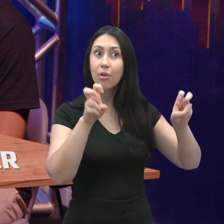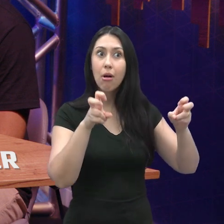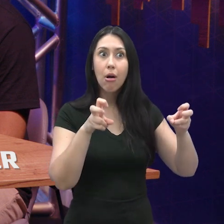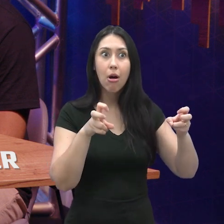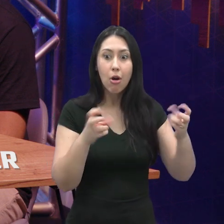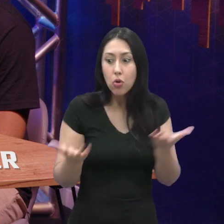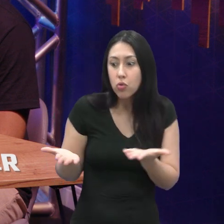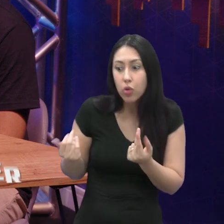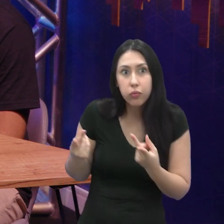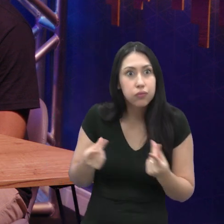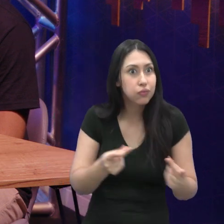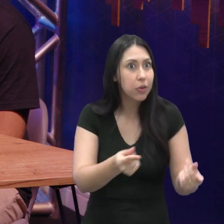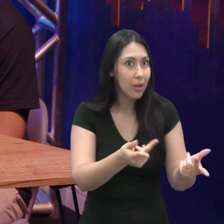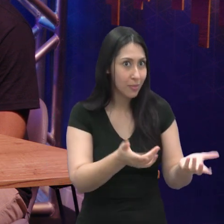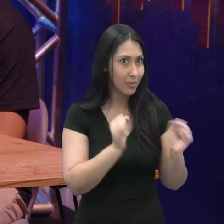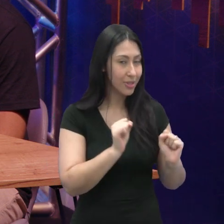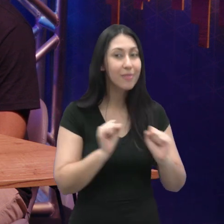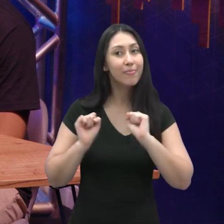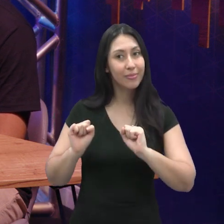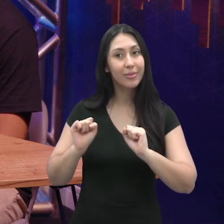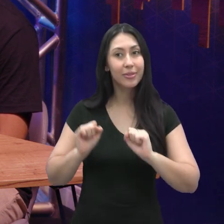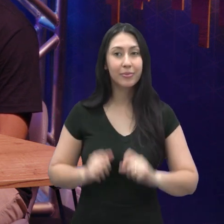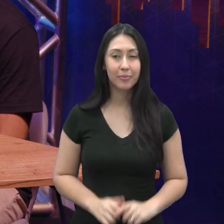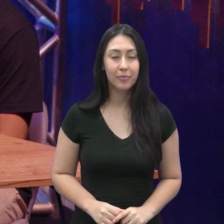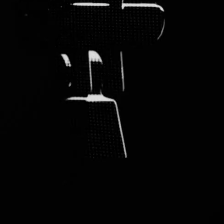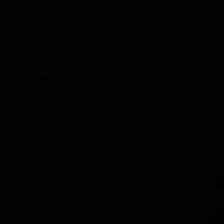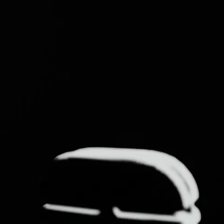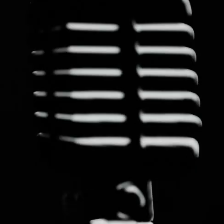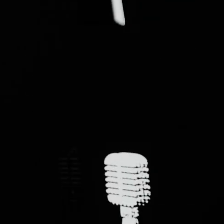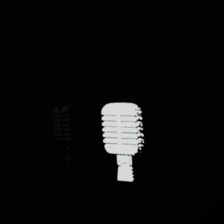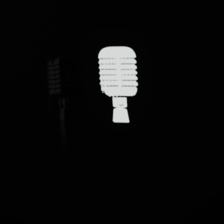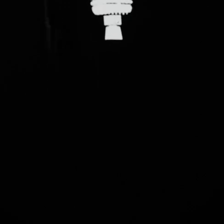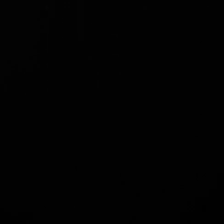vai falar sobre a busca pela juventude, pode ser? Pode ser.